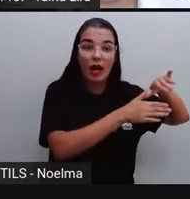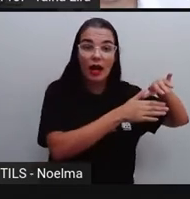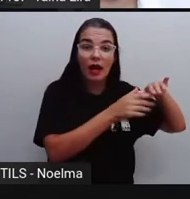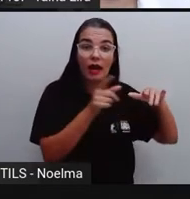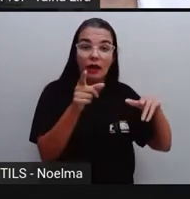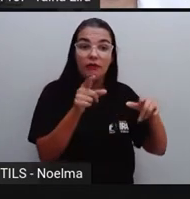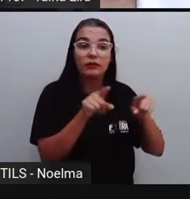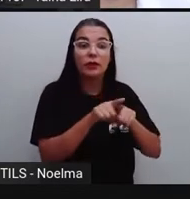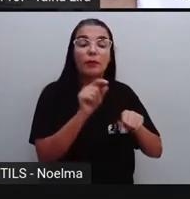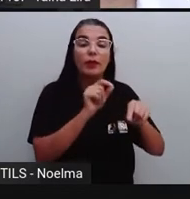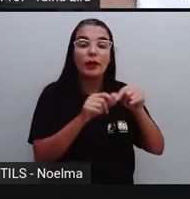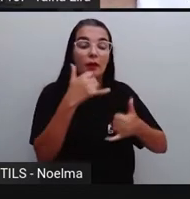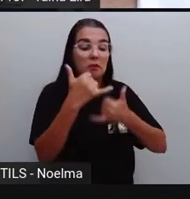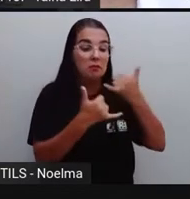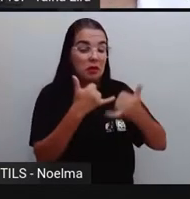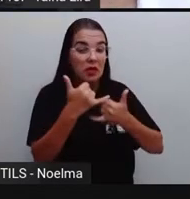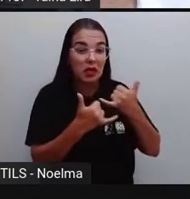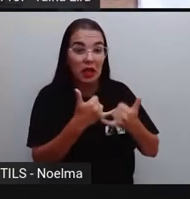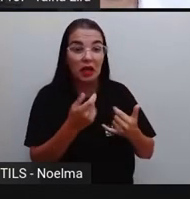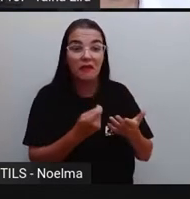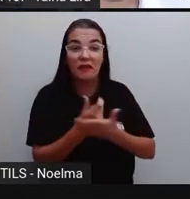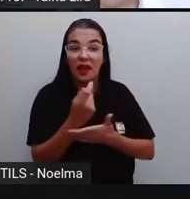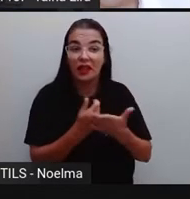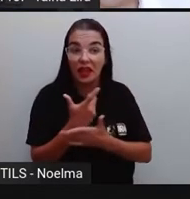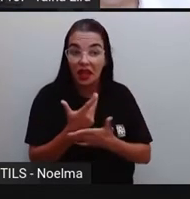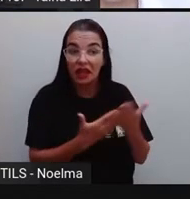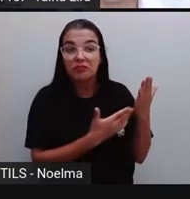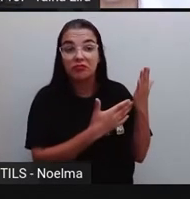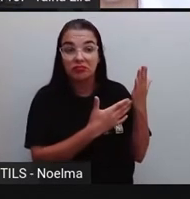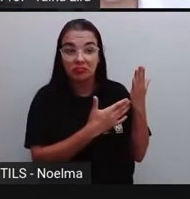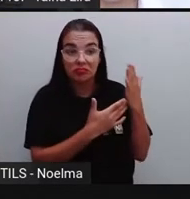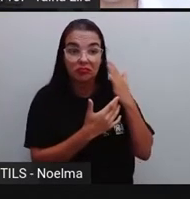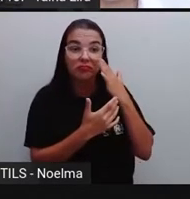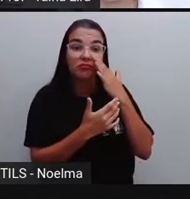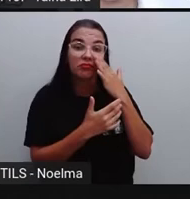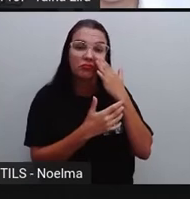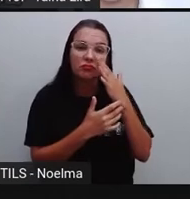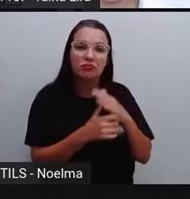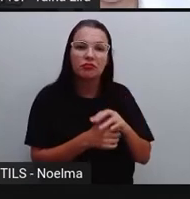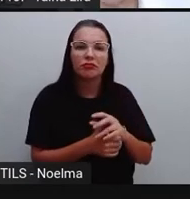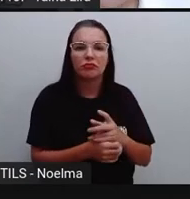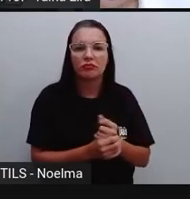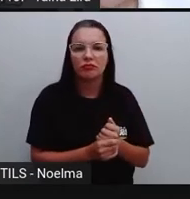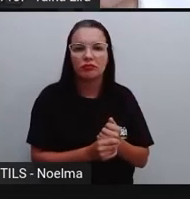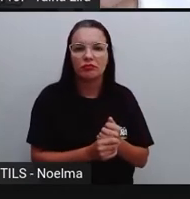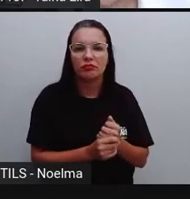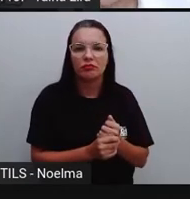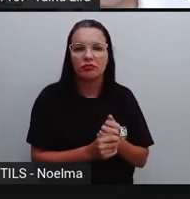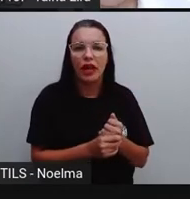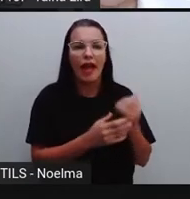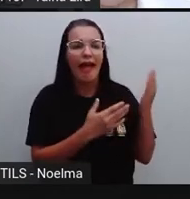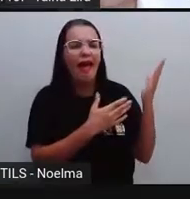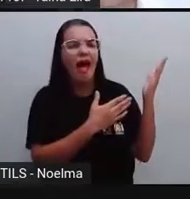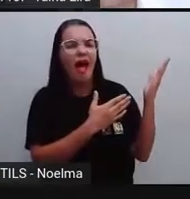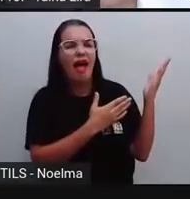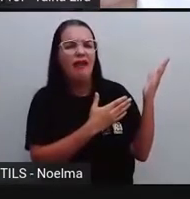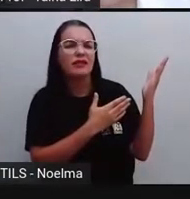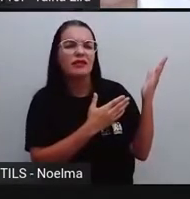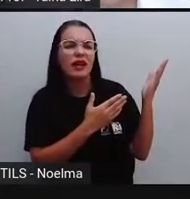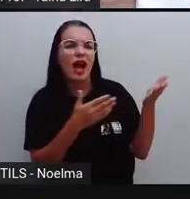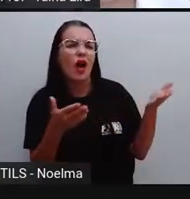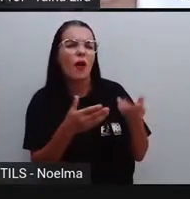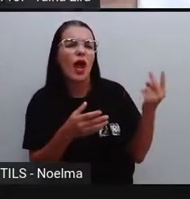aqui, ó, tem o objetivo de vender o brinquedo, certo? Mas esse cartaz aqui, esses